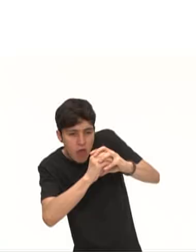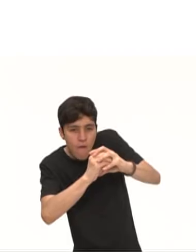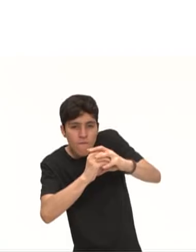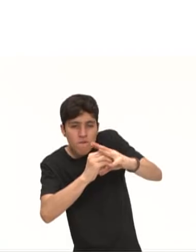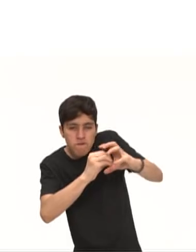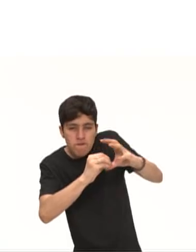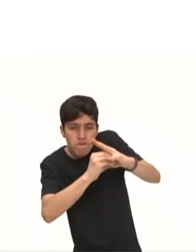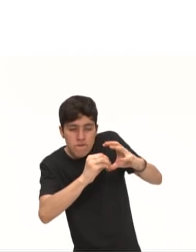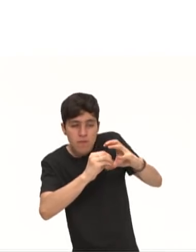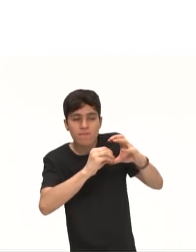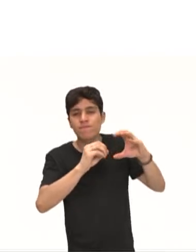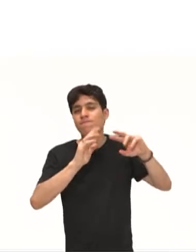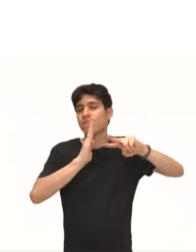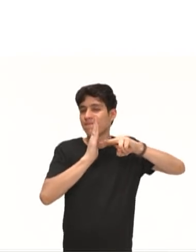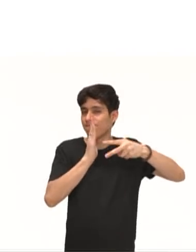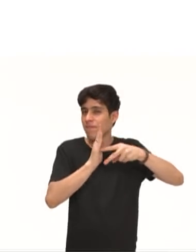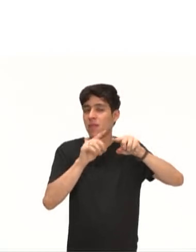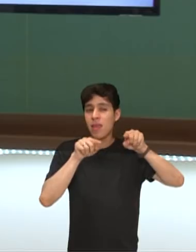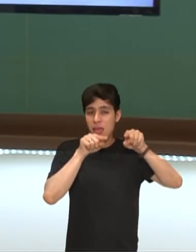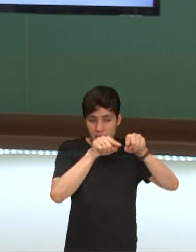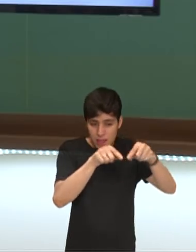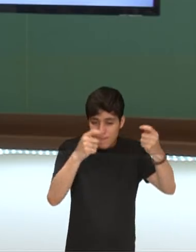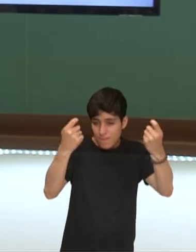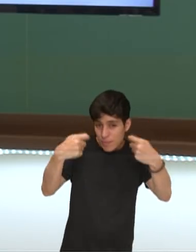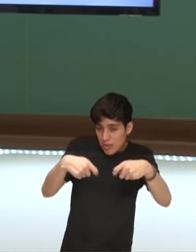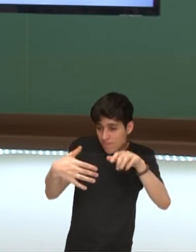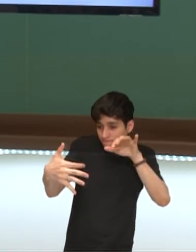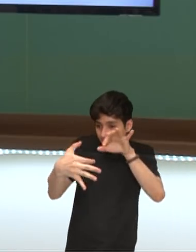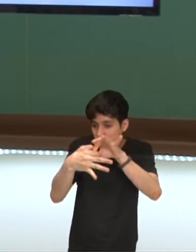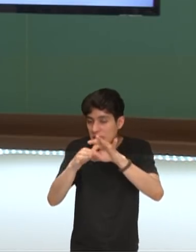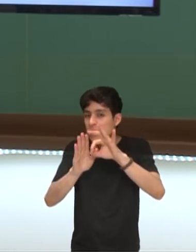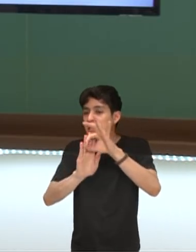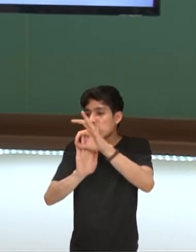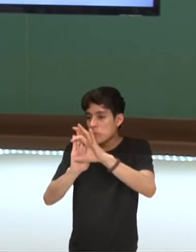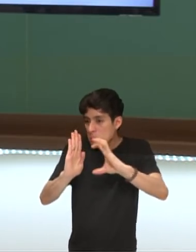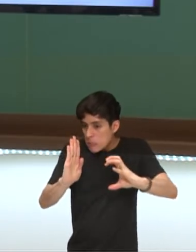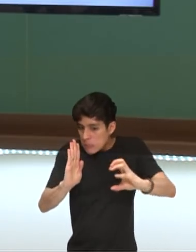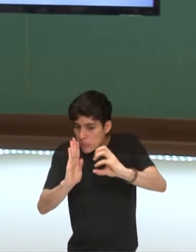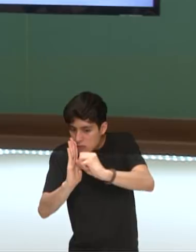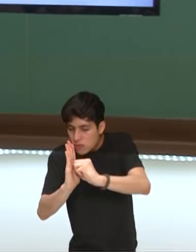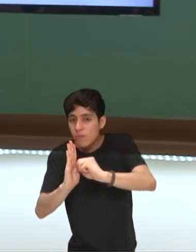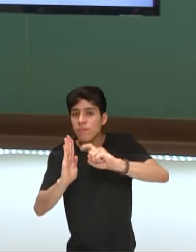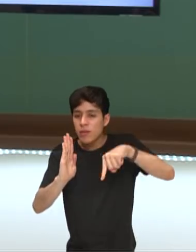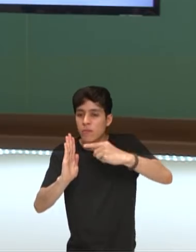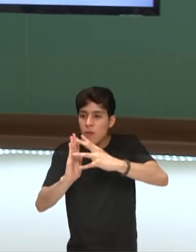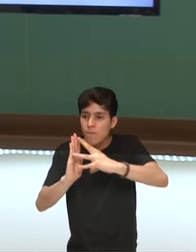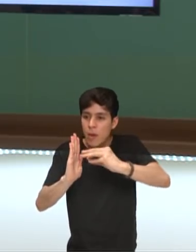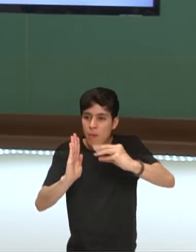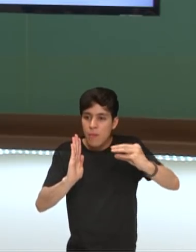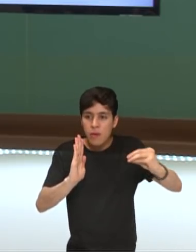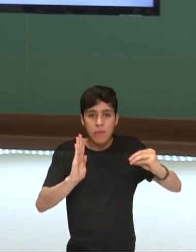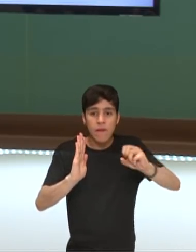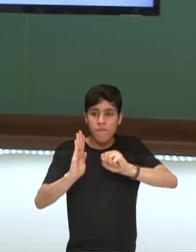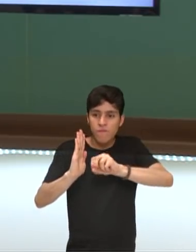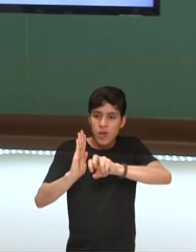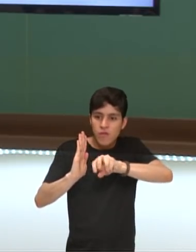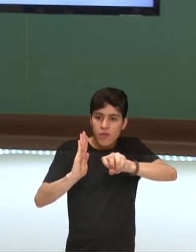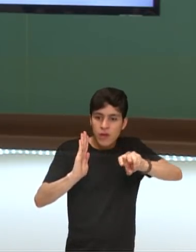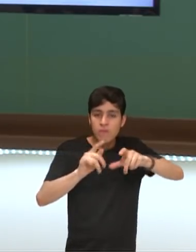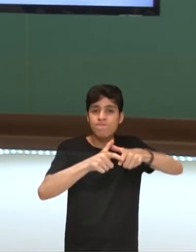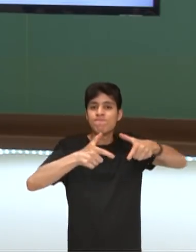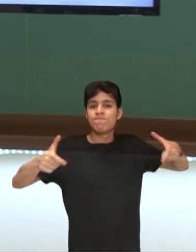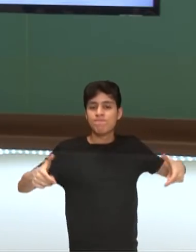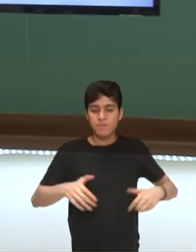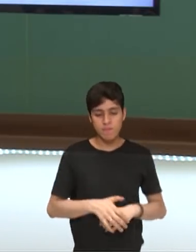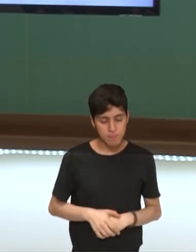da célula para poder fazer a produção de novos vírus ali, tudo bem? O que é